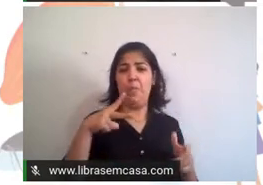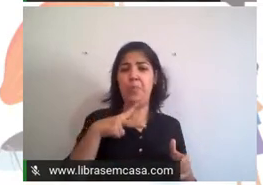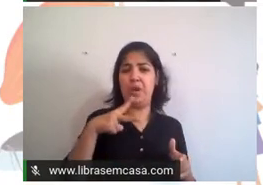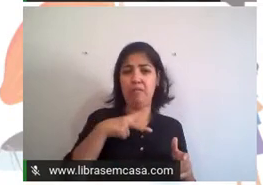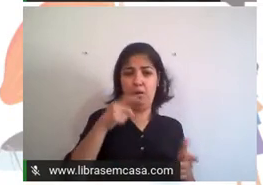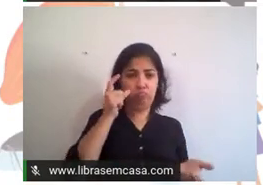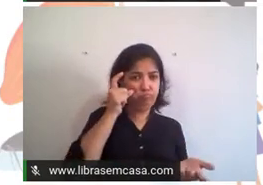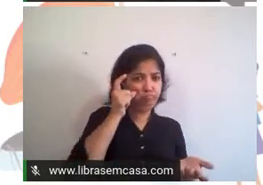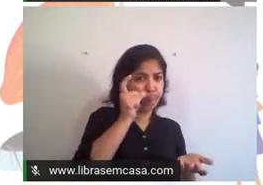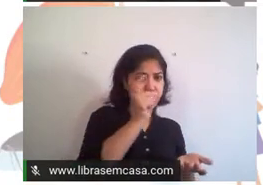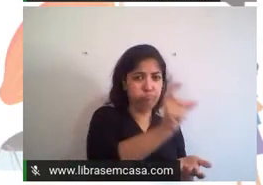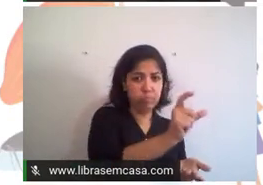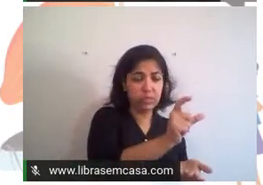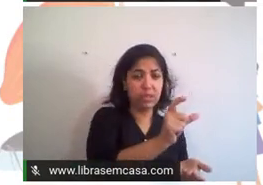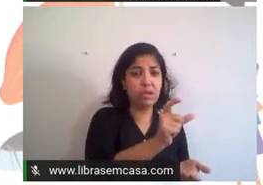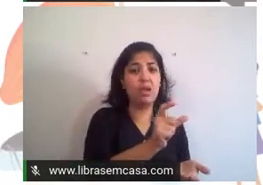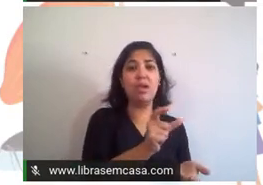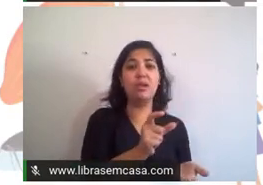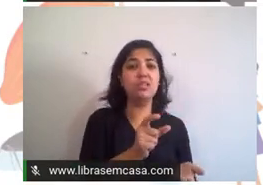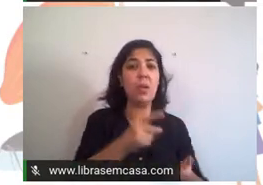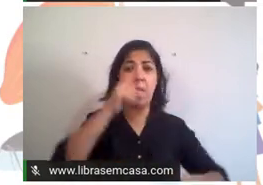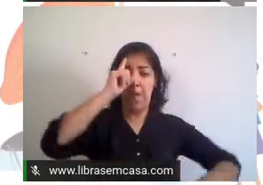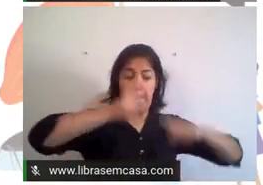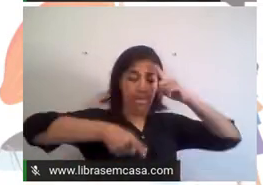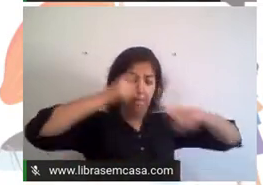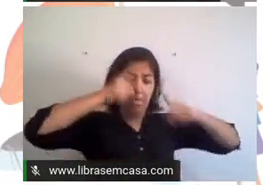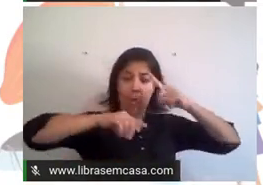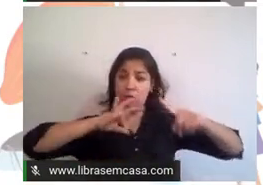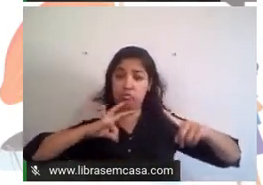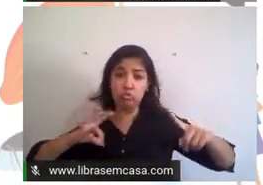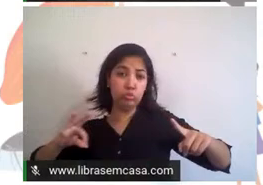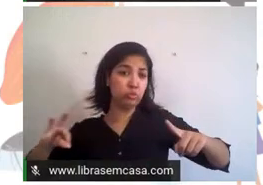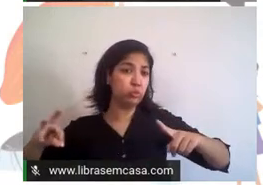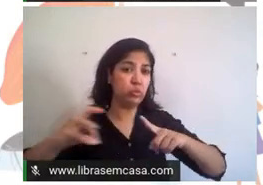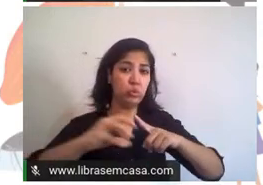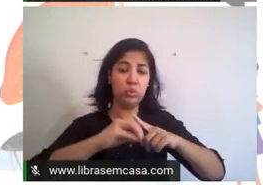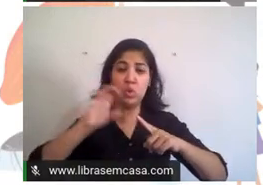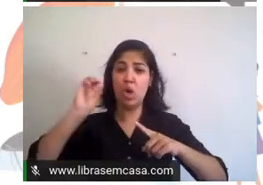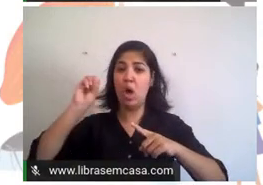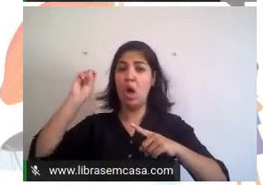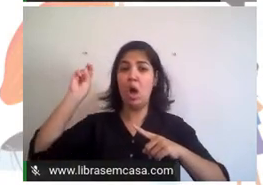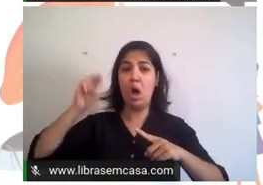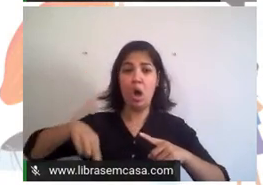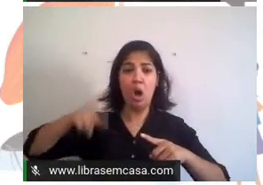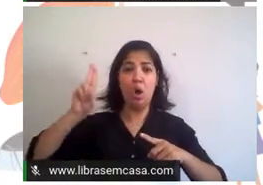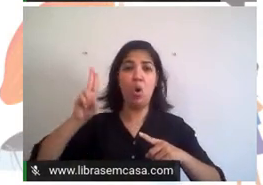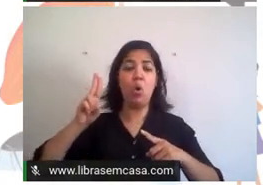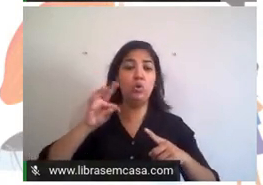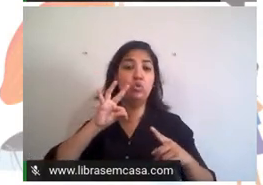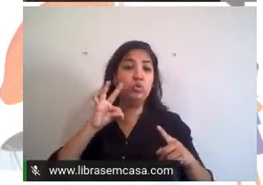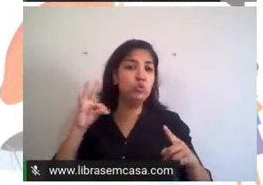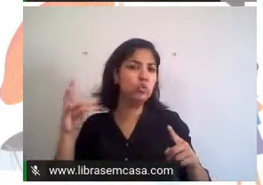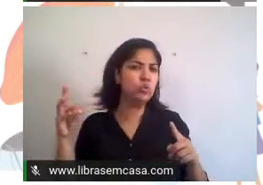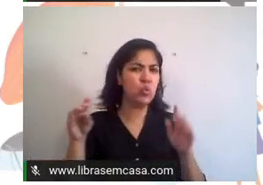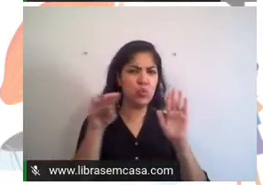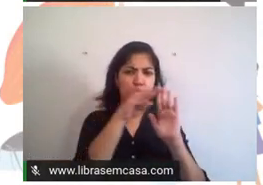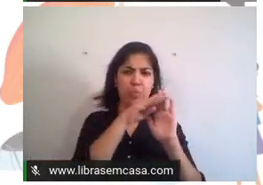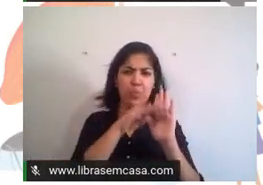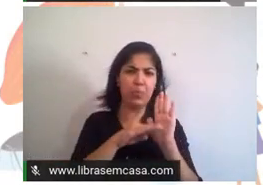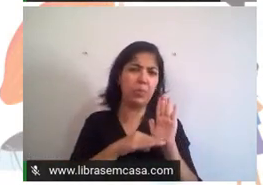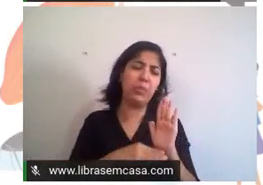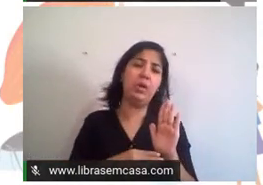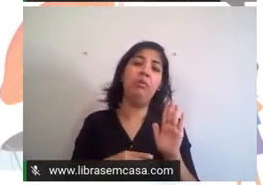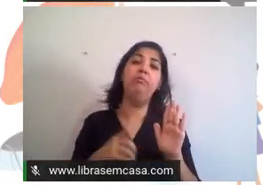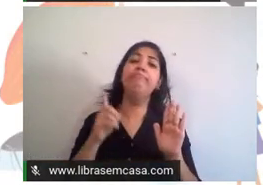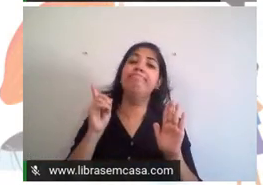com seus interesses privados, controla praticamente todos os processos das Nações Unidas em todas as suas agências. Isso